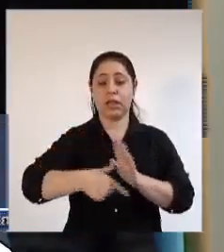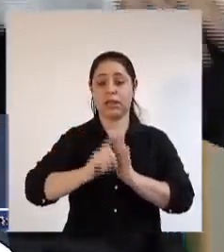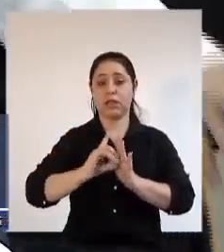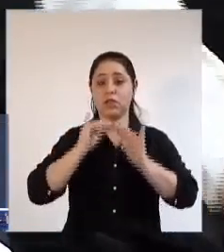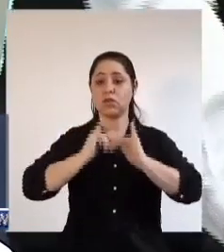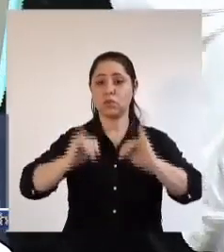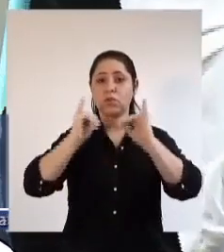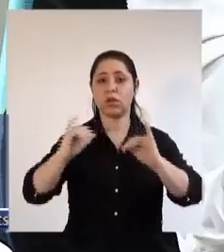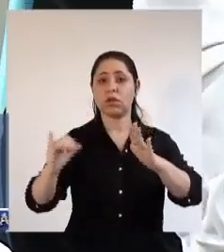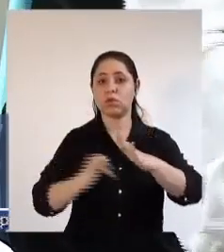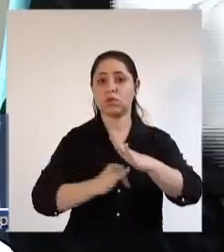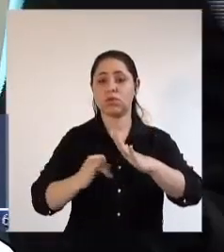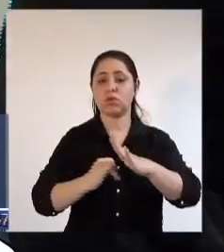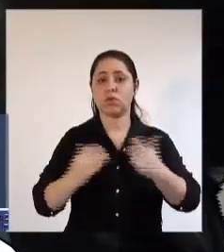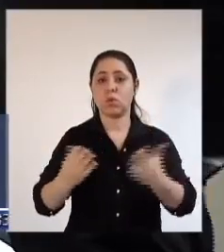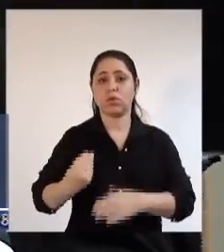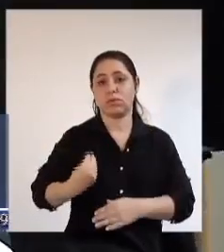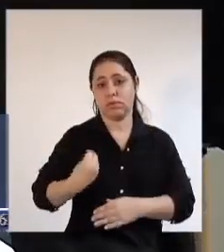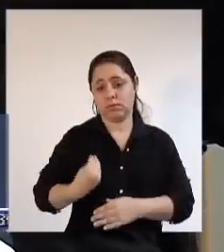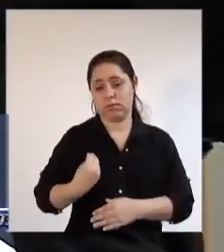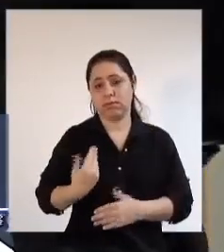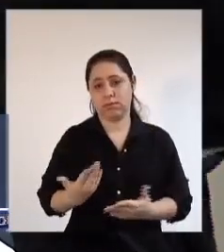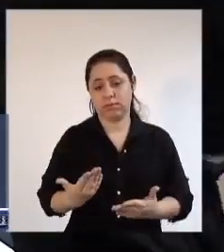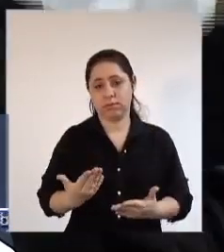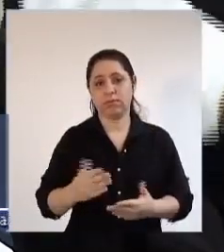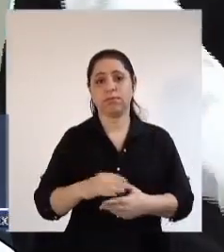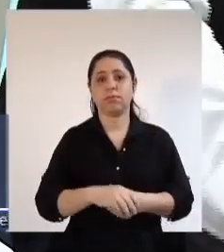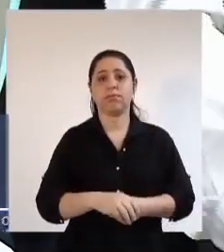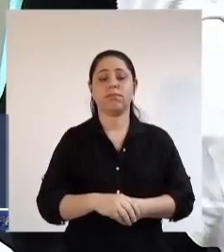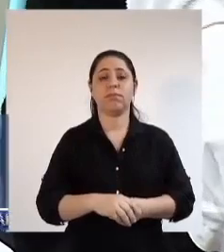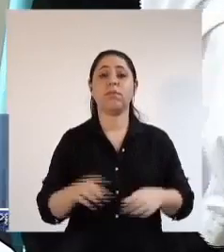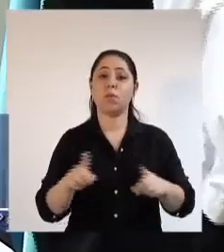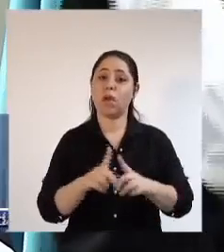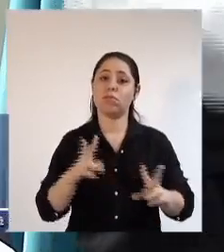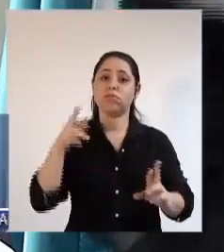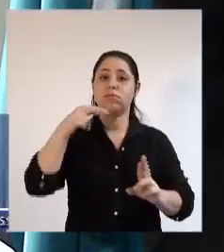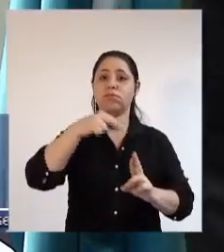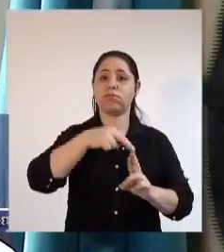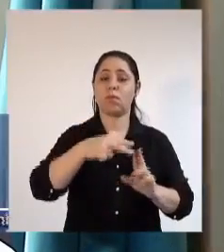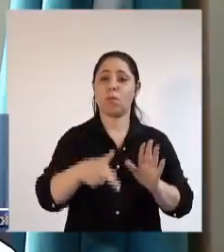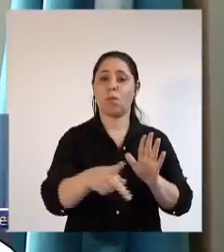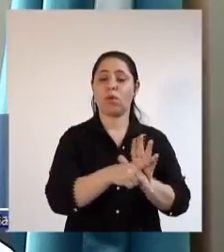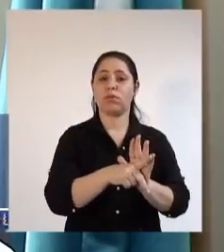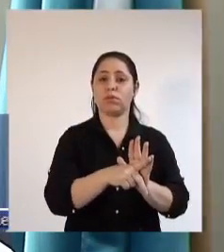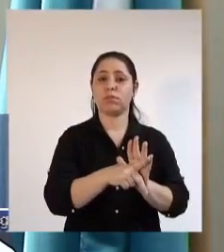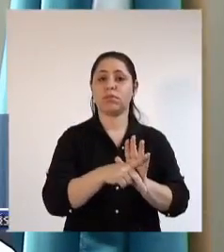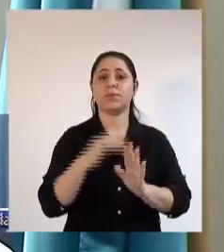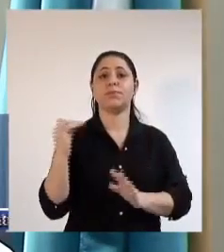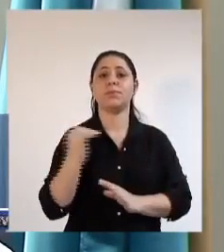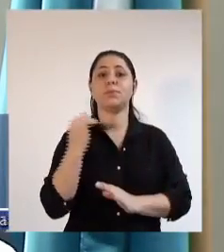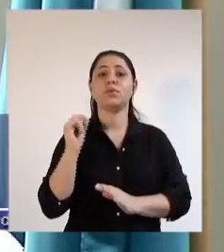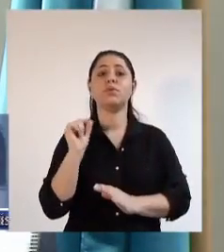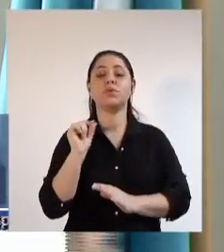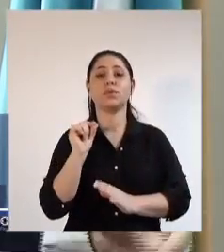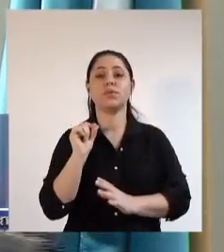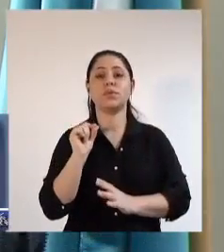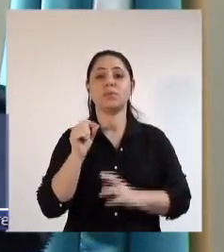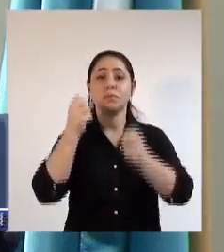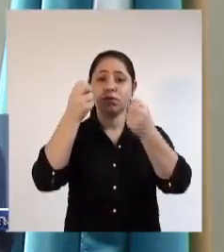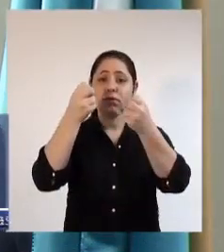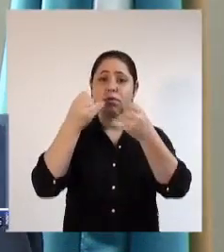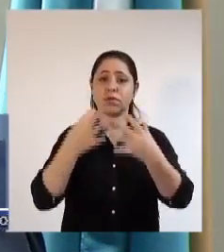instituições que estão participando e com seus representantes é importante dizer